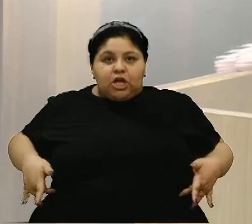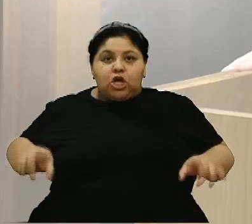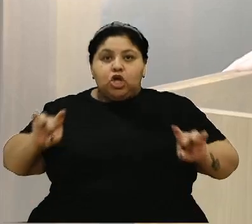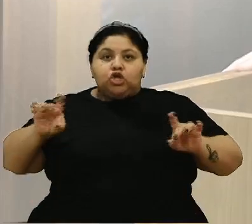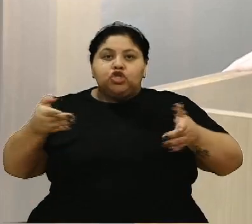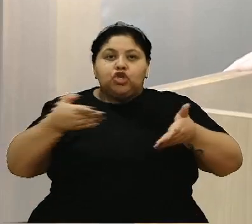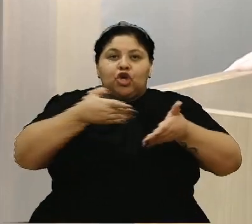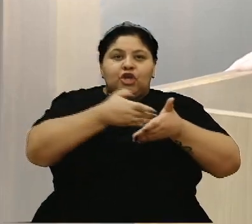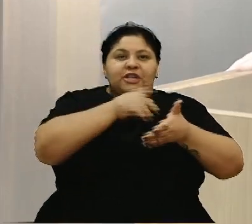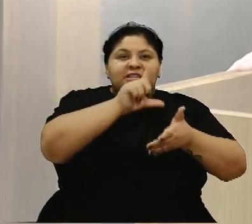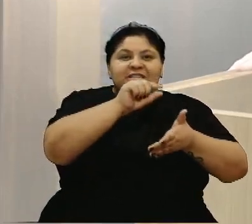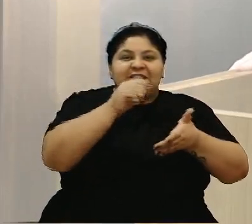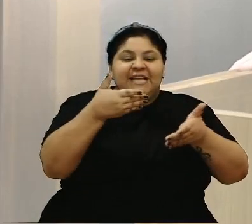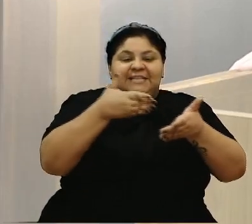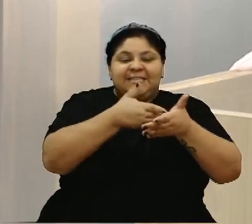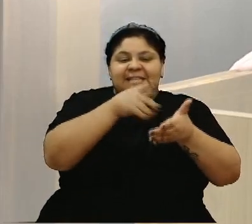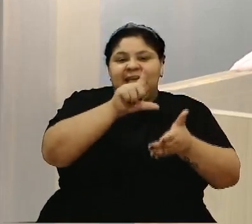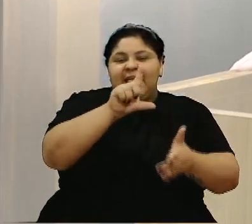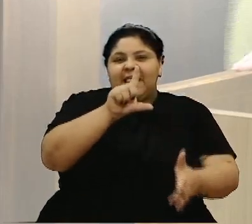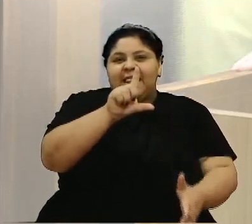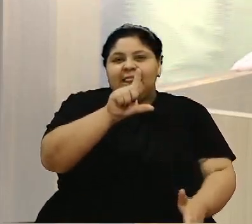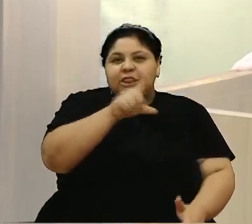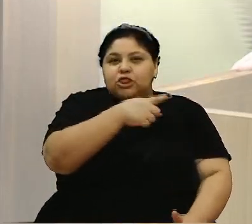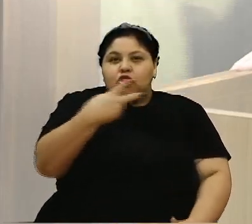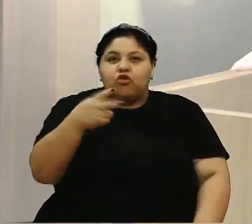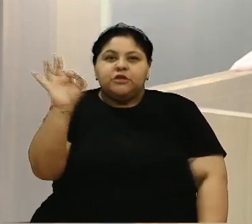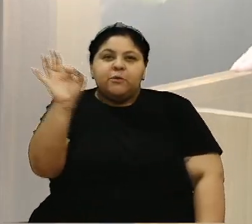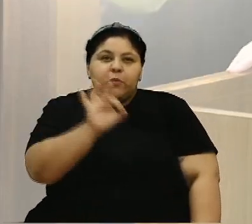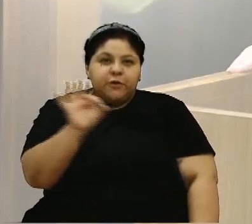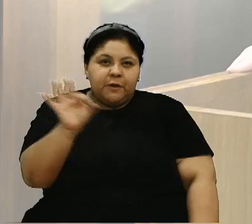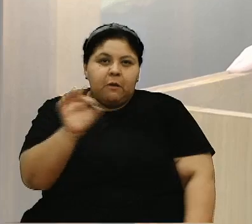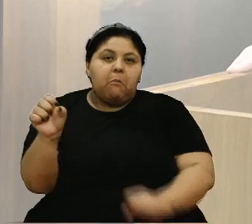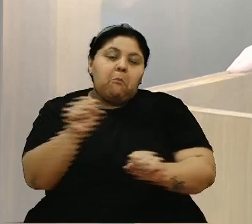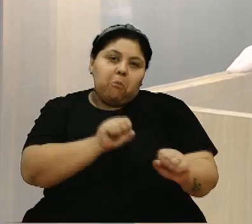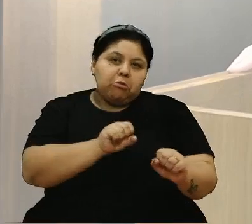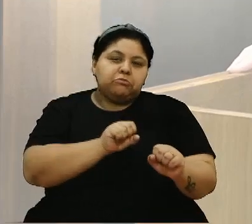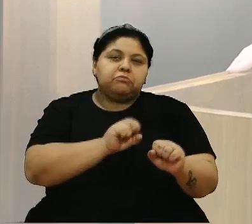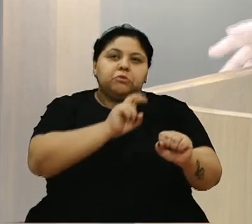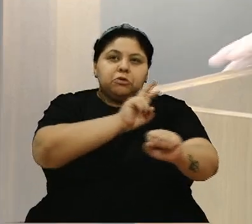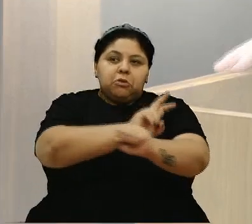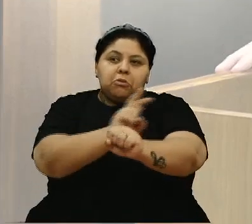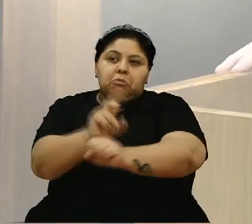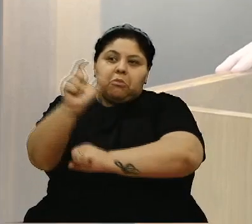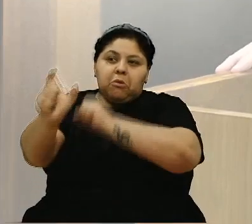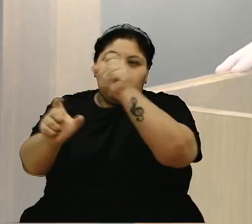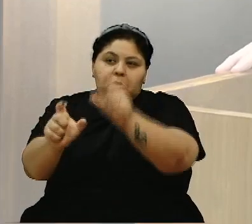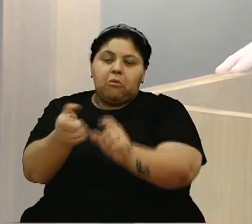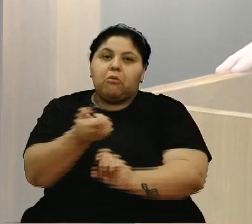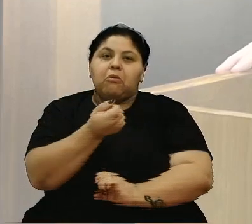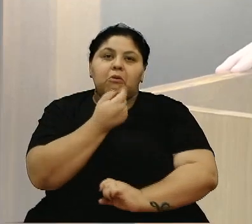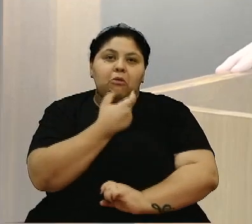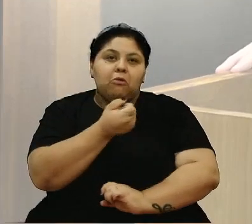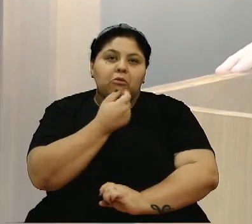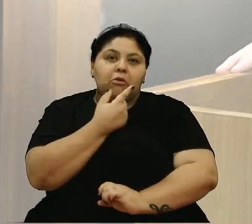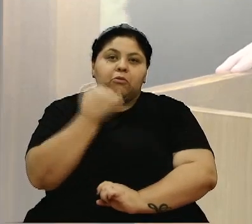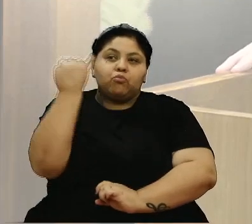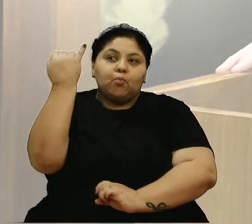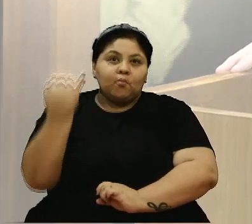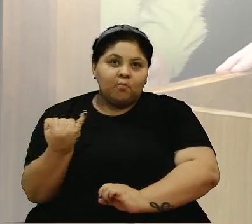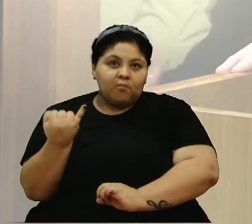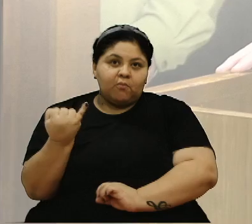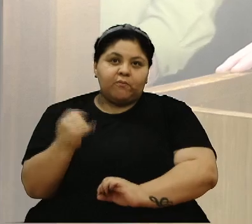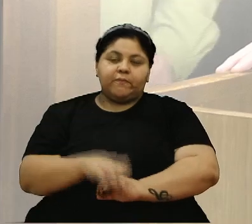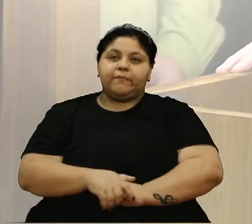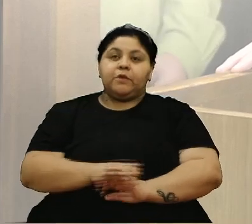10% a 12% da função renal normal, pode-se tratar os pacientes com medicamentos e dieta. Quando a